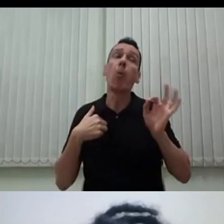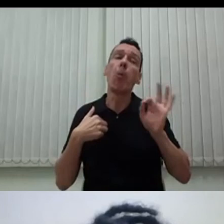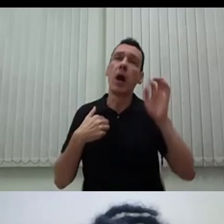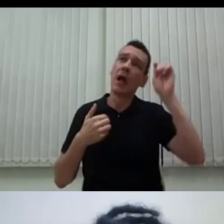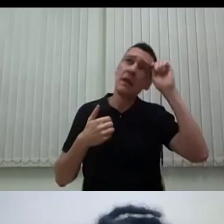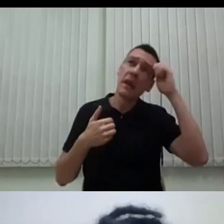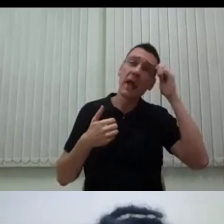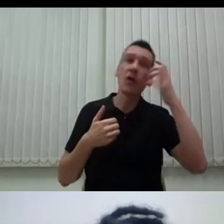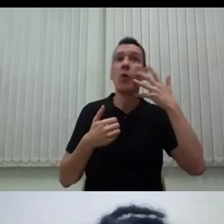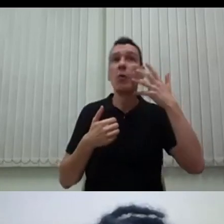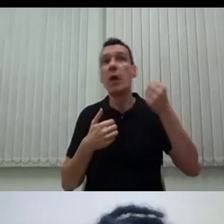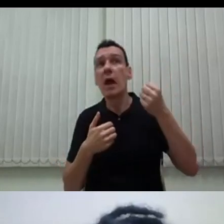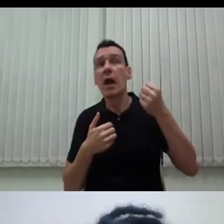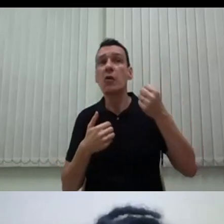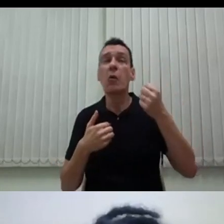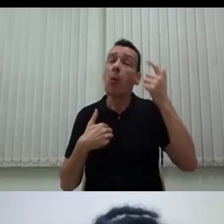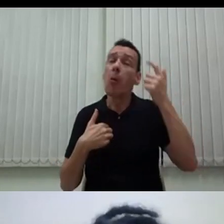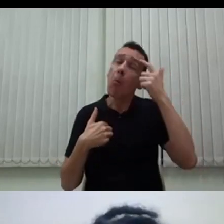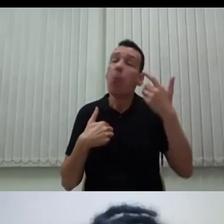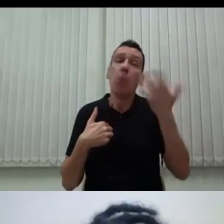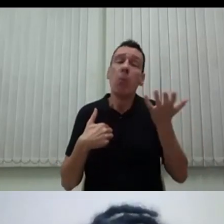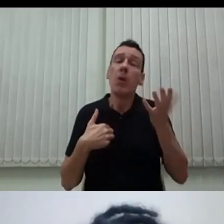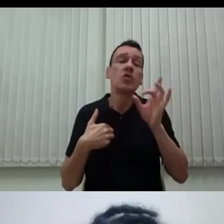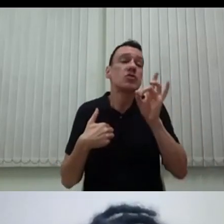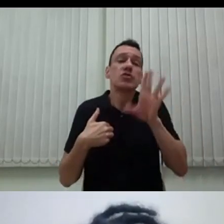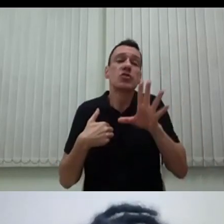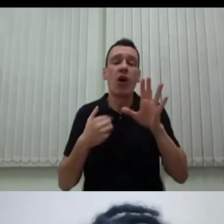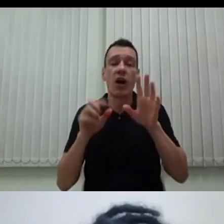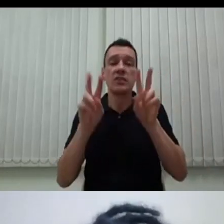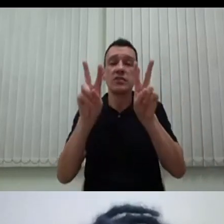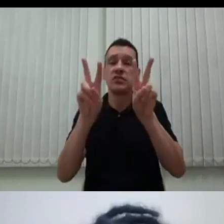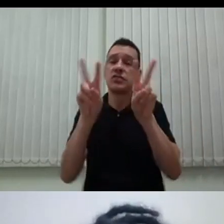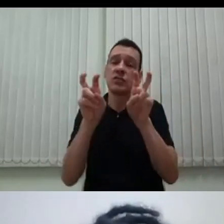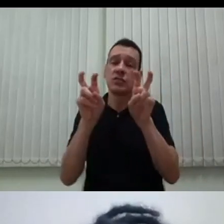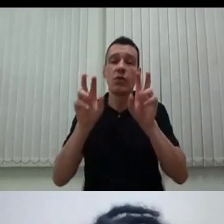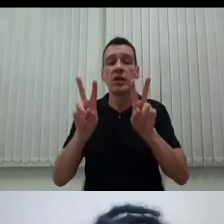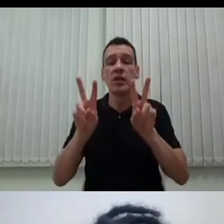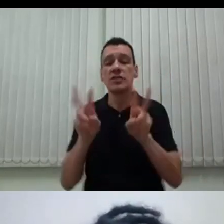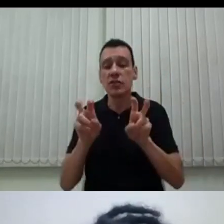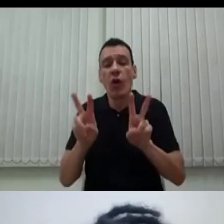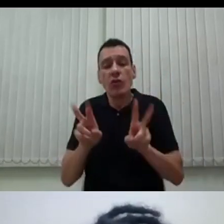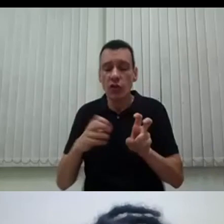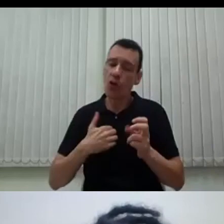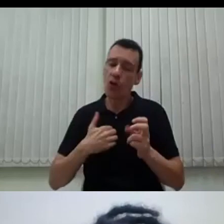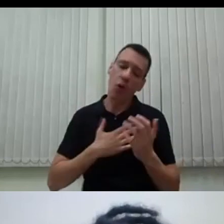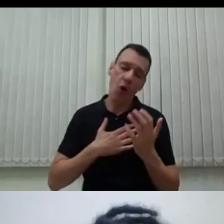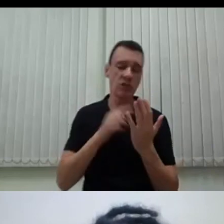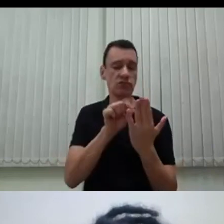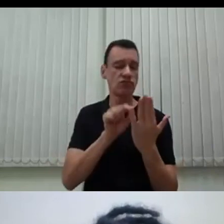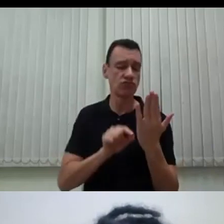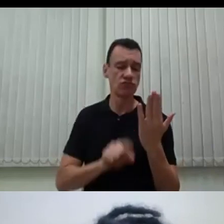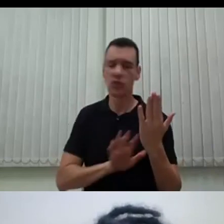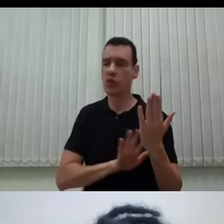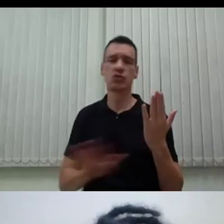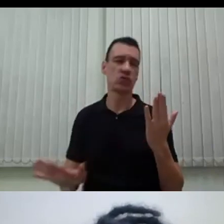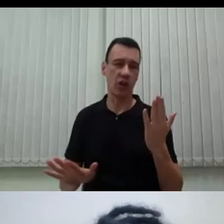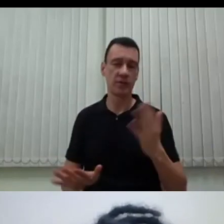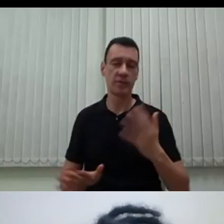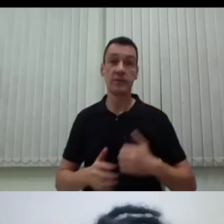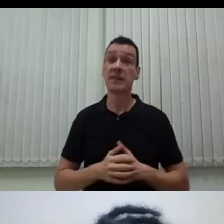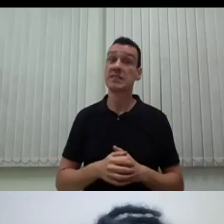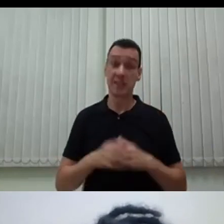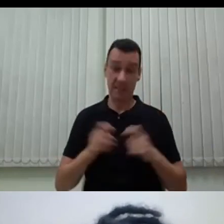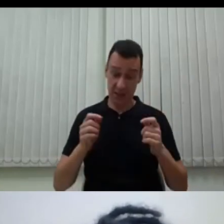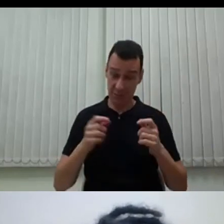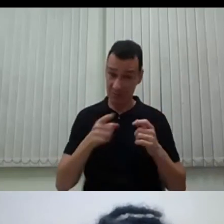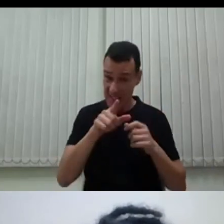um debate, dá um outro webinar isso aí, gente. Isso. A gente pode ou ficar mais 2 horas ou marcar o